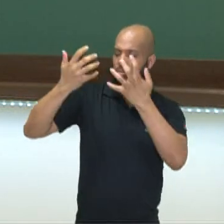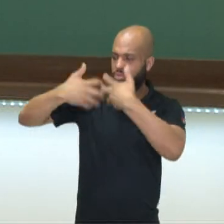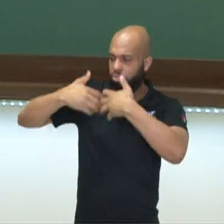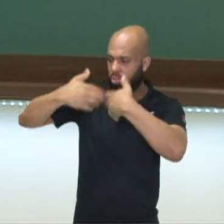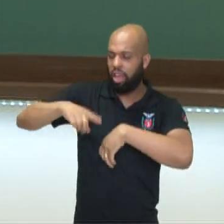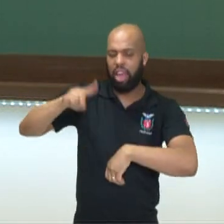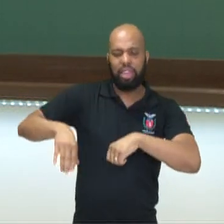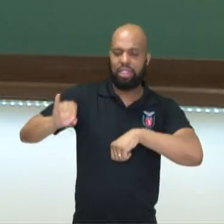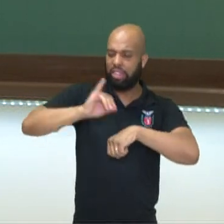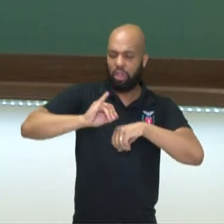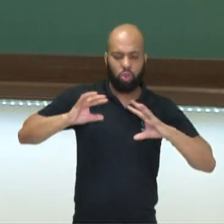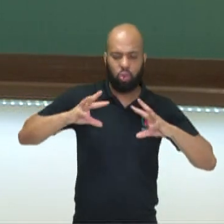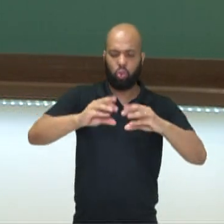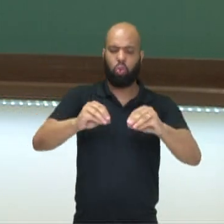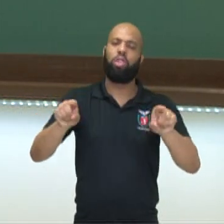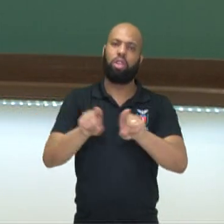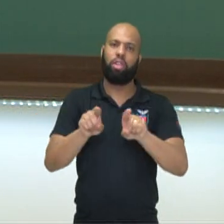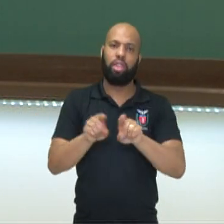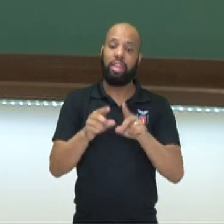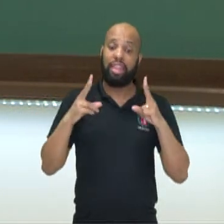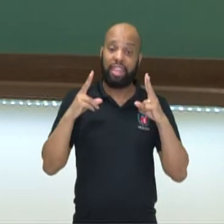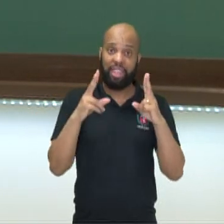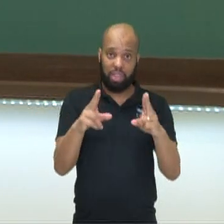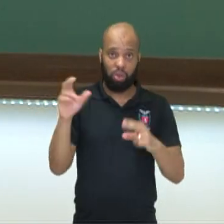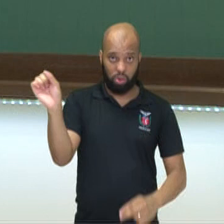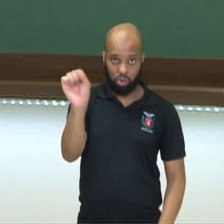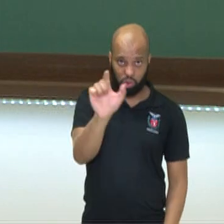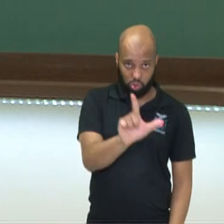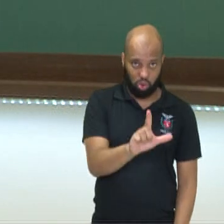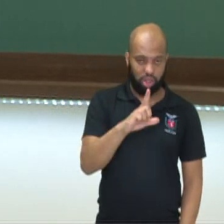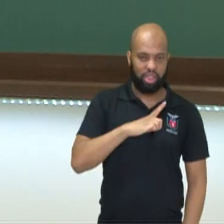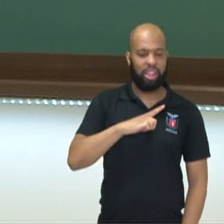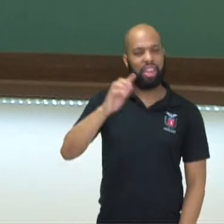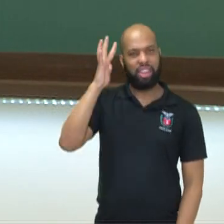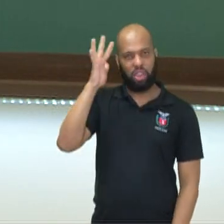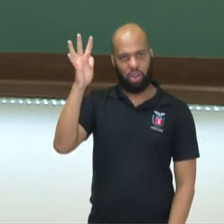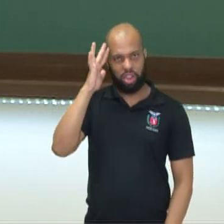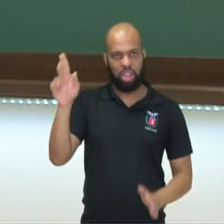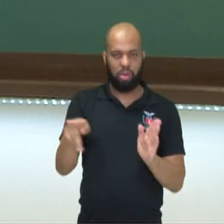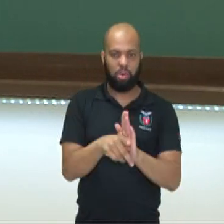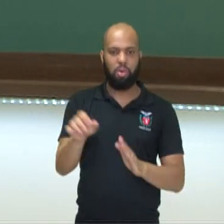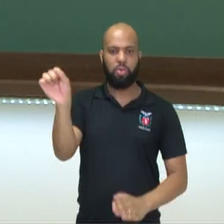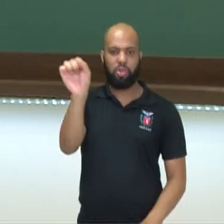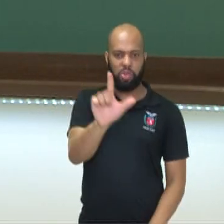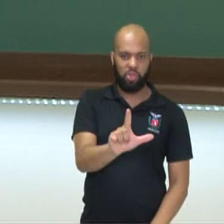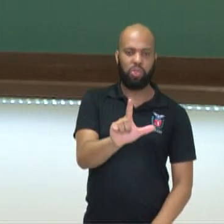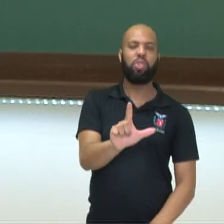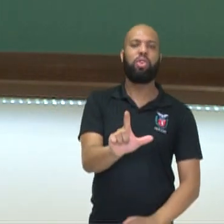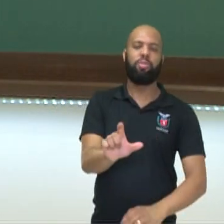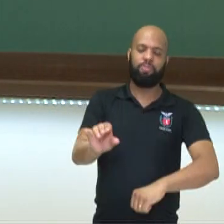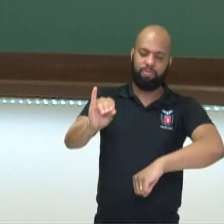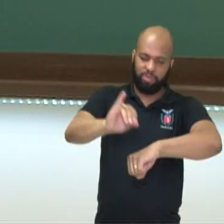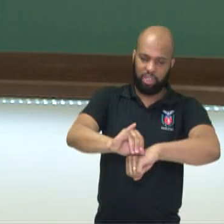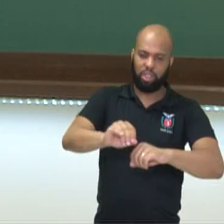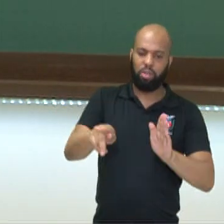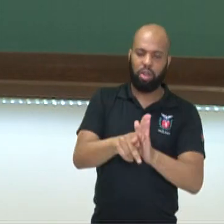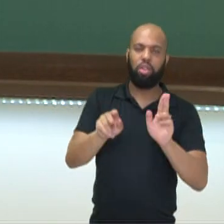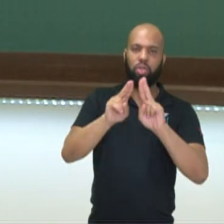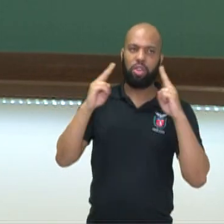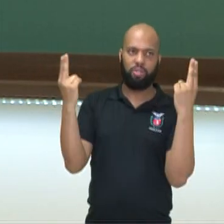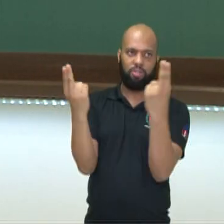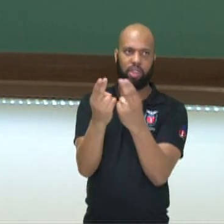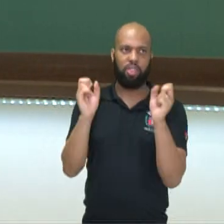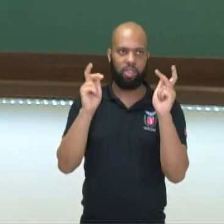centro de todas as coisas, assim como o Sol lá na teoria heliocêntrica, o Sol como centro do universo,